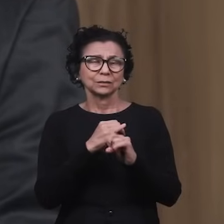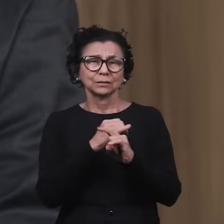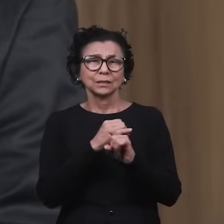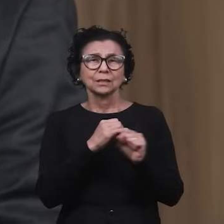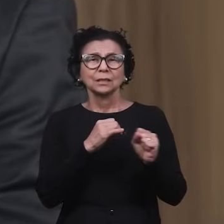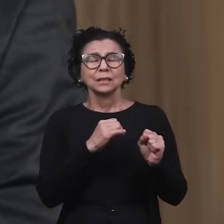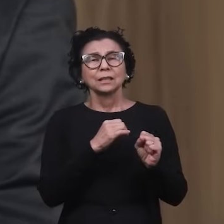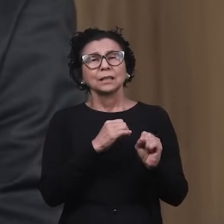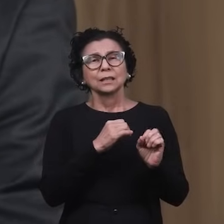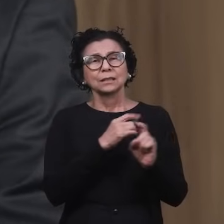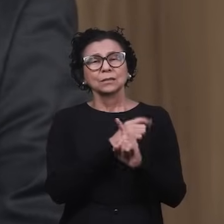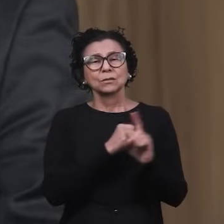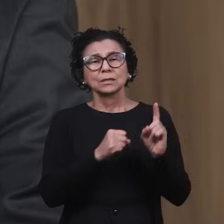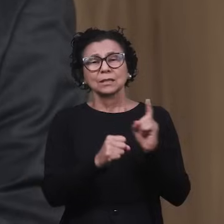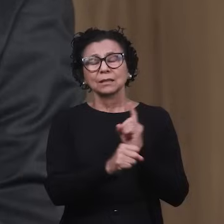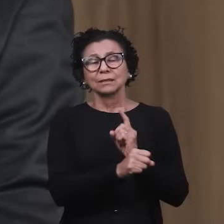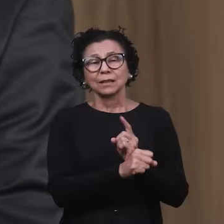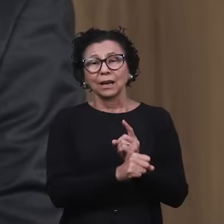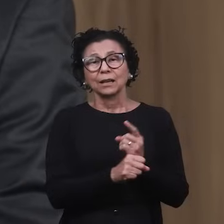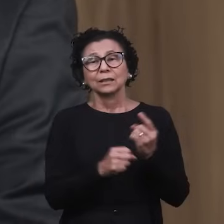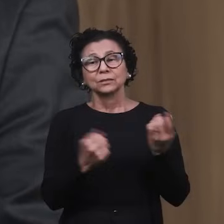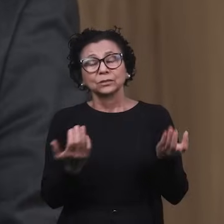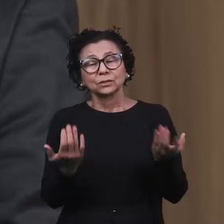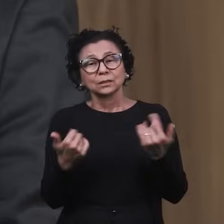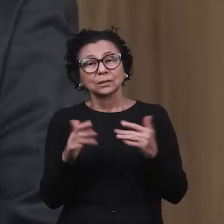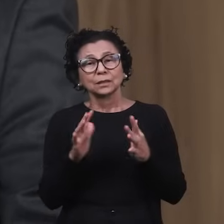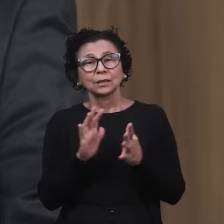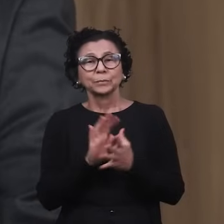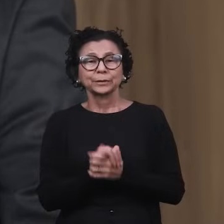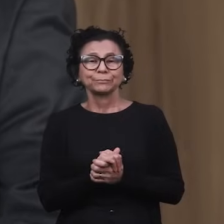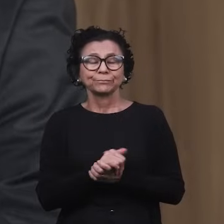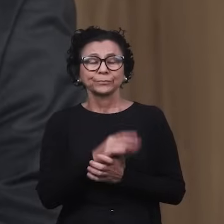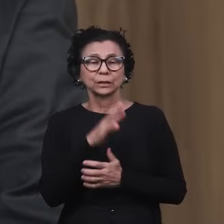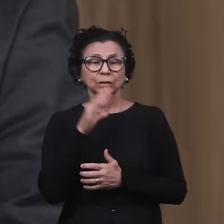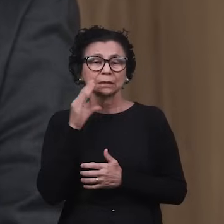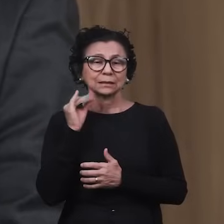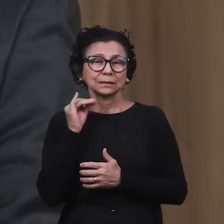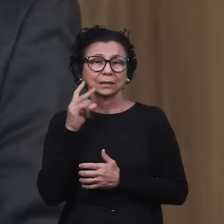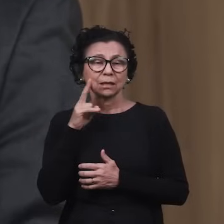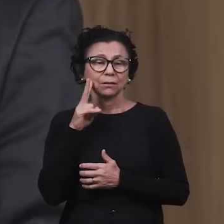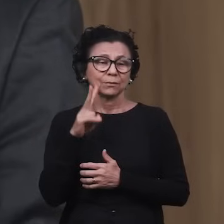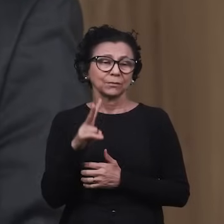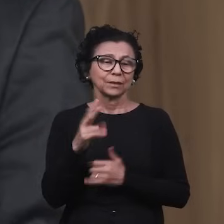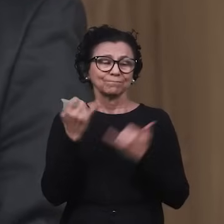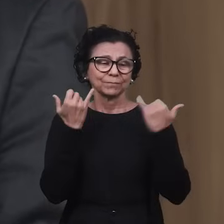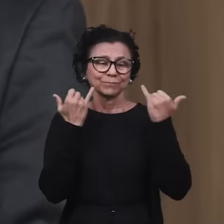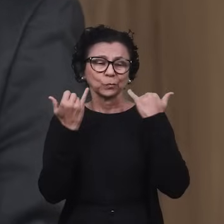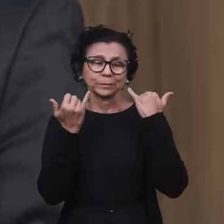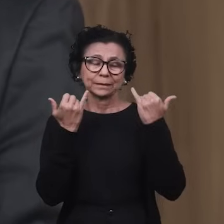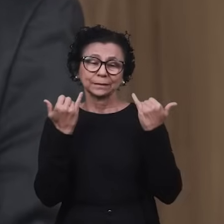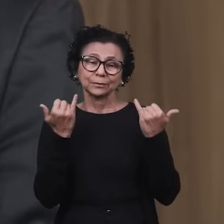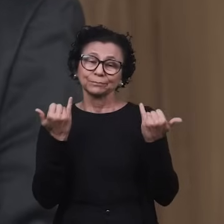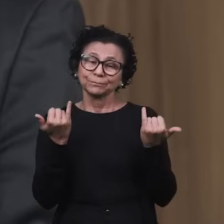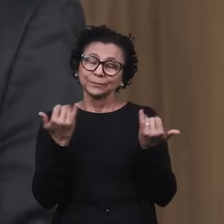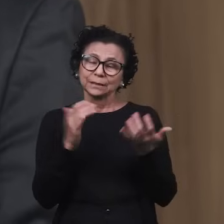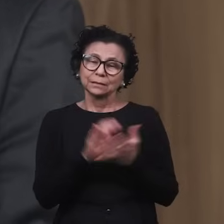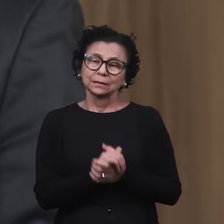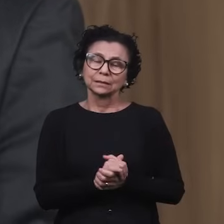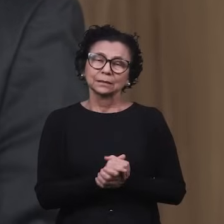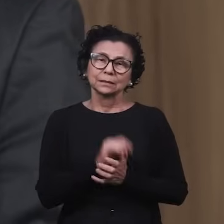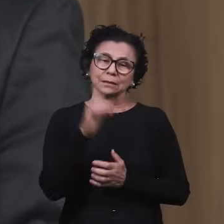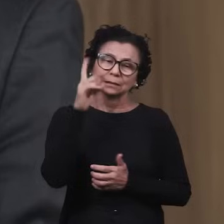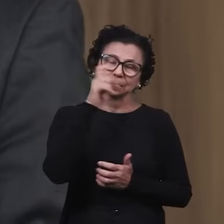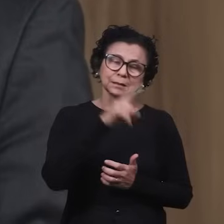caído e muitas vezes o adolescente toma contato e passa a fazer parte de coisas muito difíceis. Eu acho que o